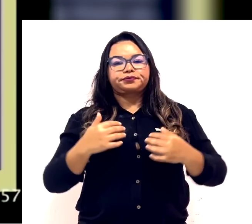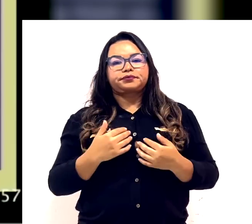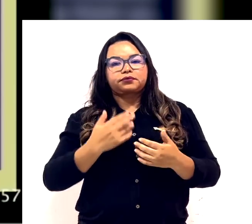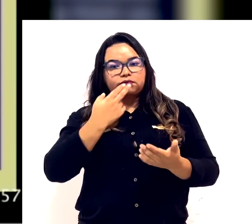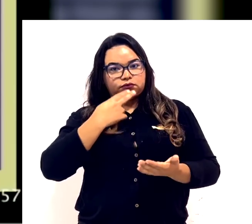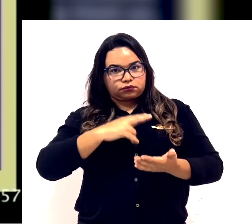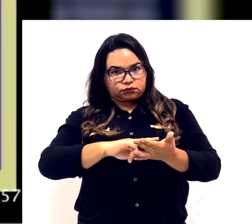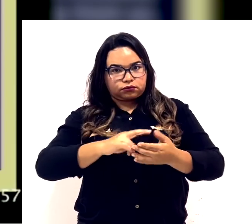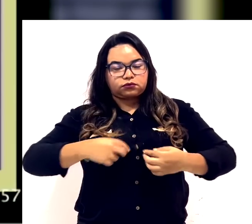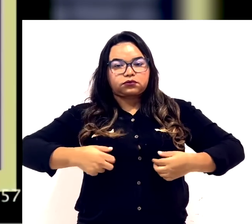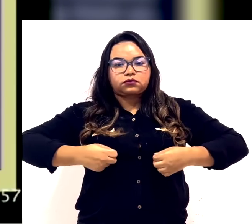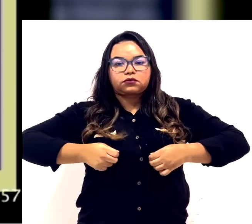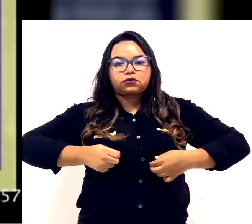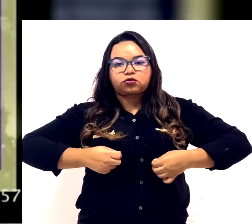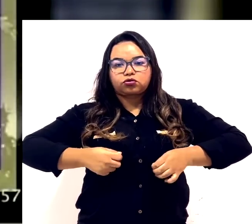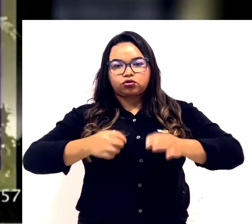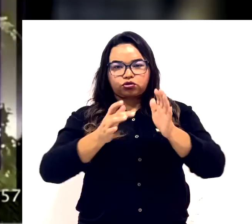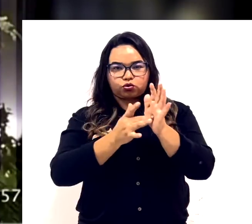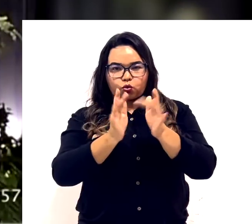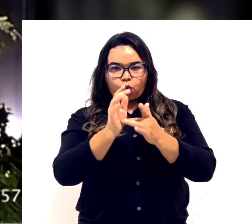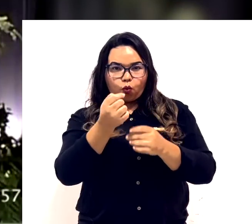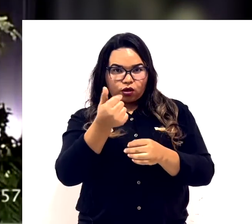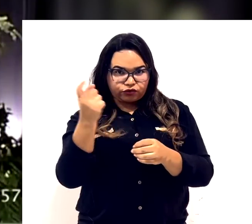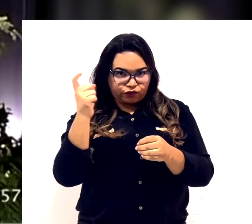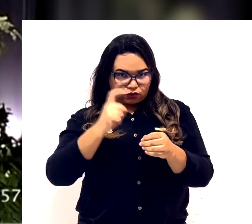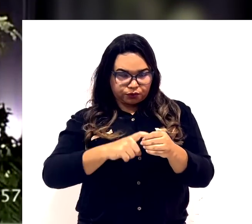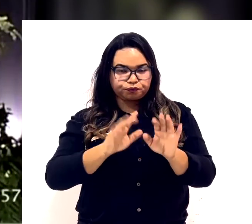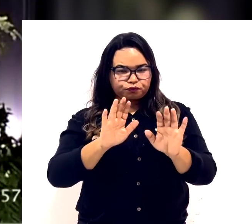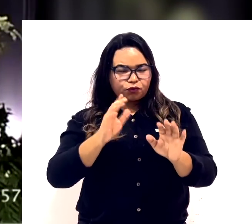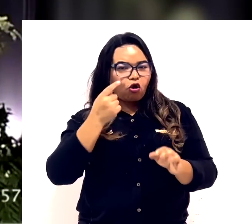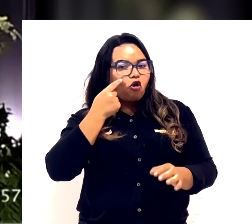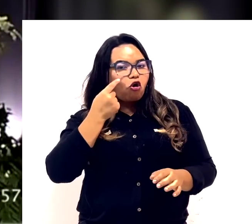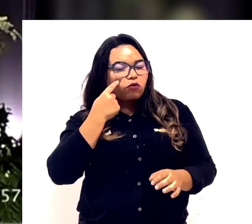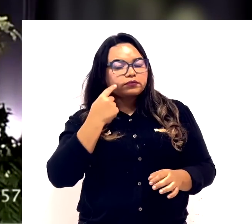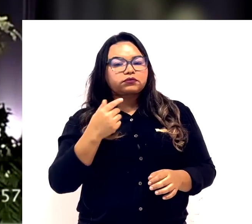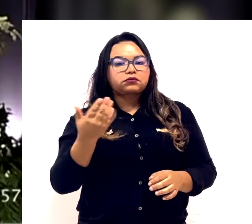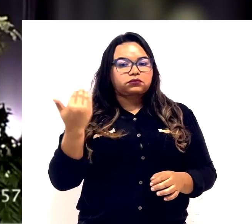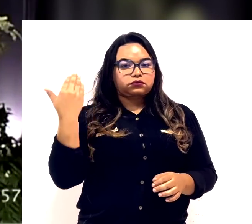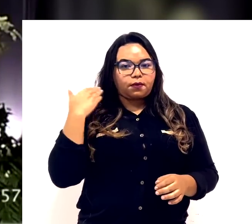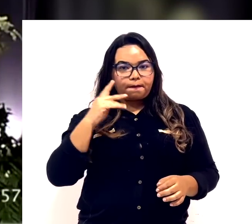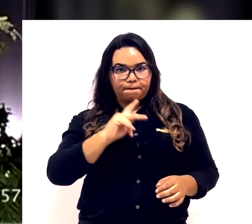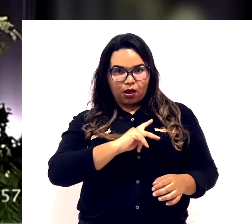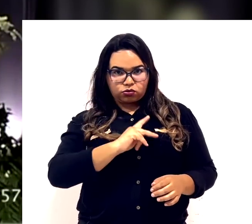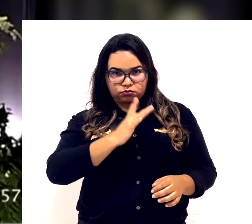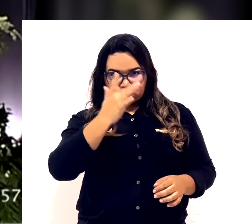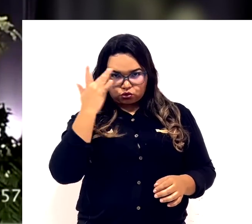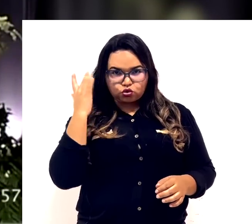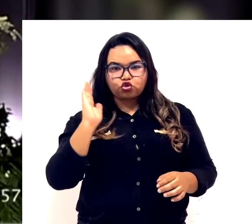perto. Percebem que alguns, mesmo nos dias de Paulo, ensinavam que o dia do Senhor estava perto.